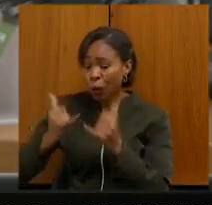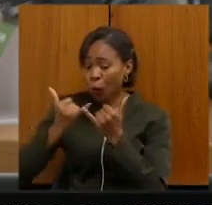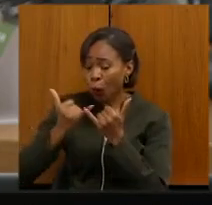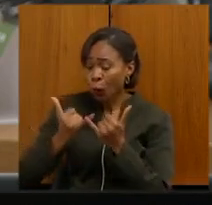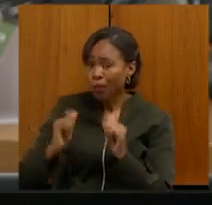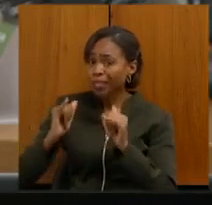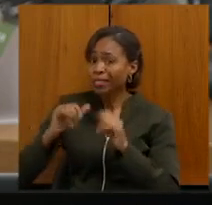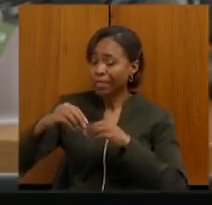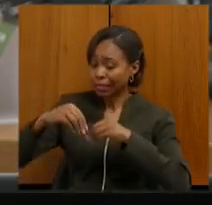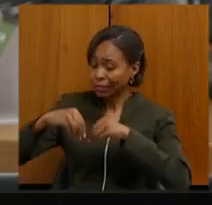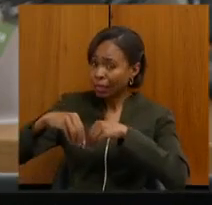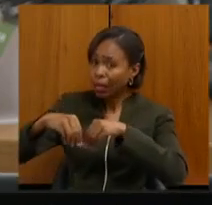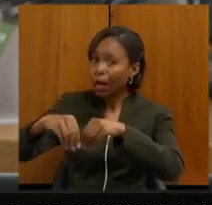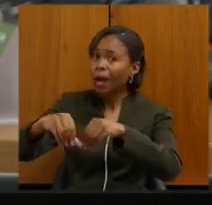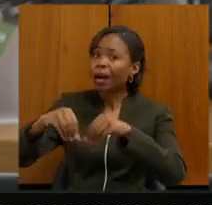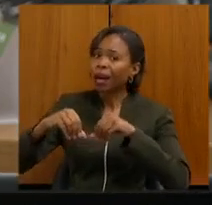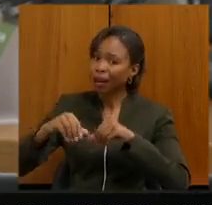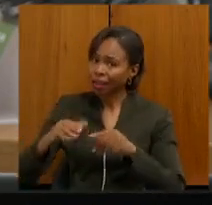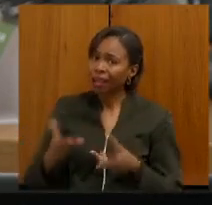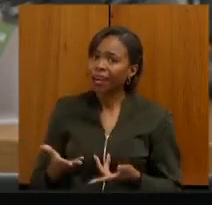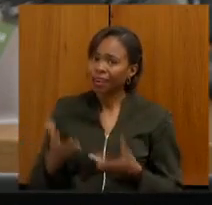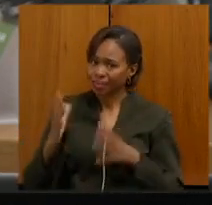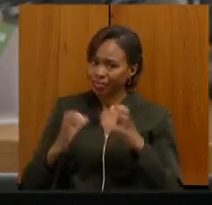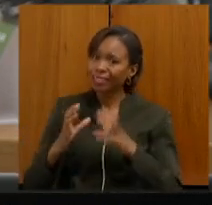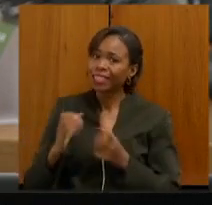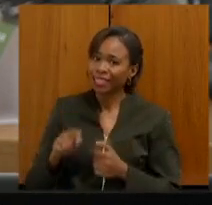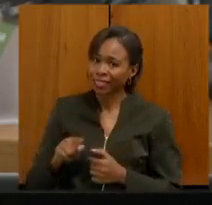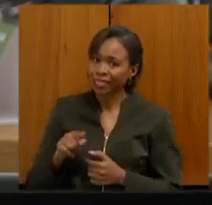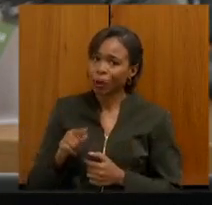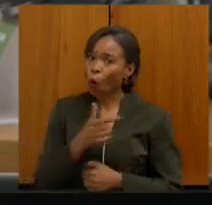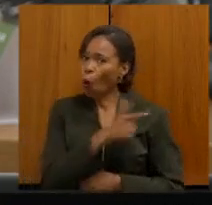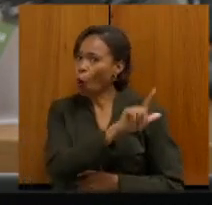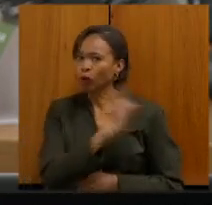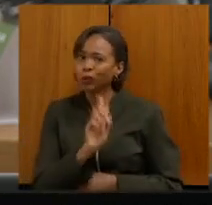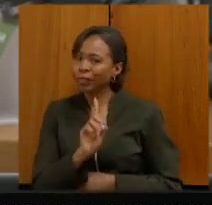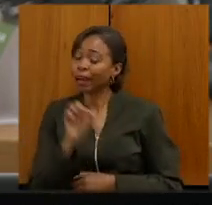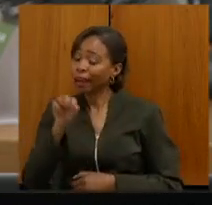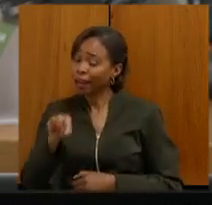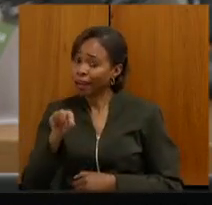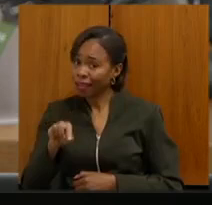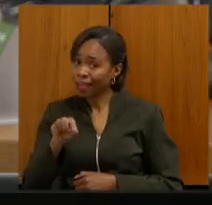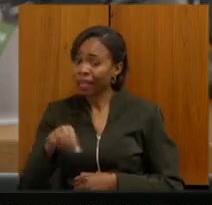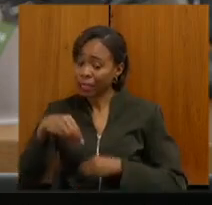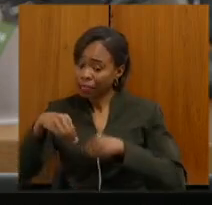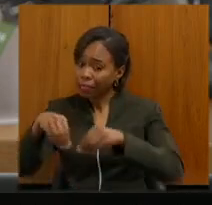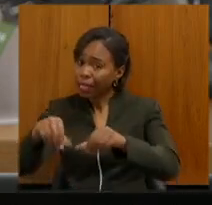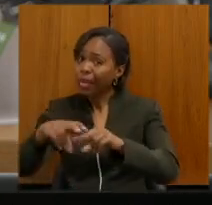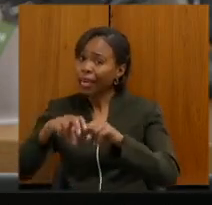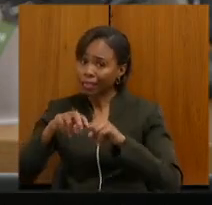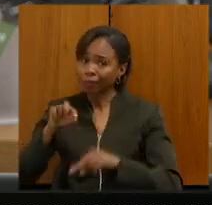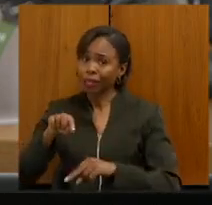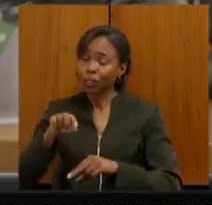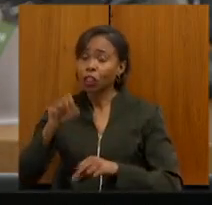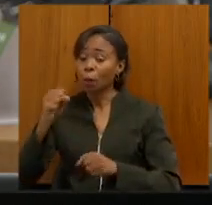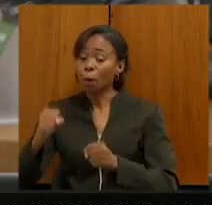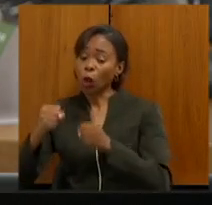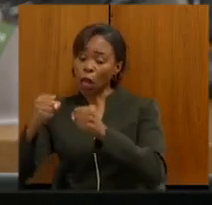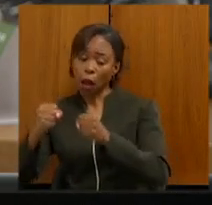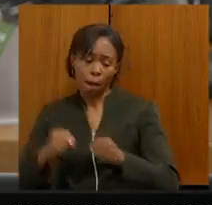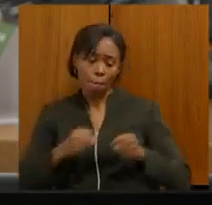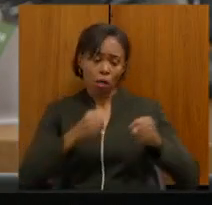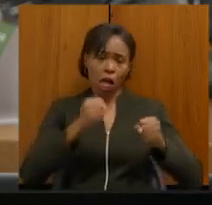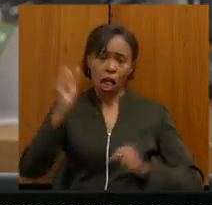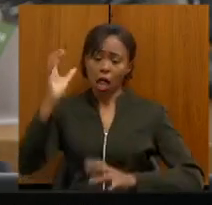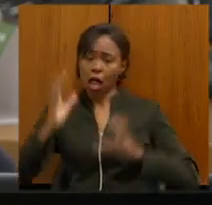tá falando né gente não tá falando de outra forma de conflito não é um conflito de de poder né E aí